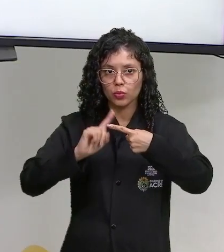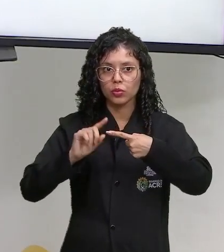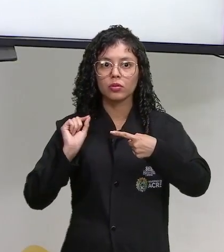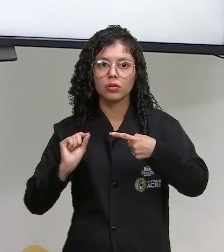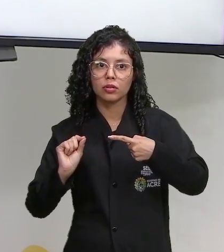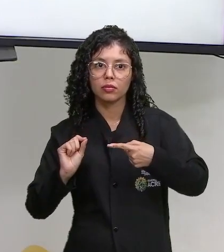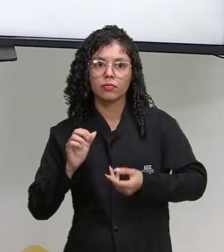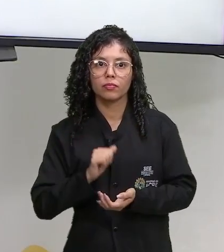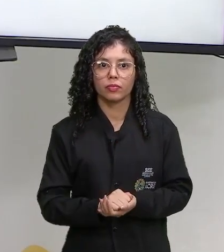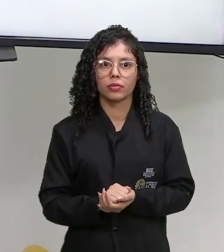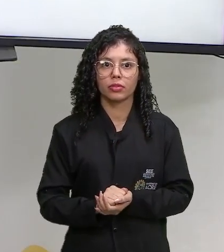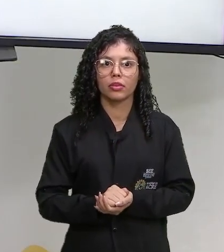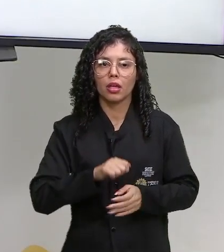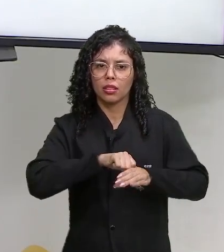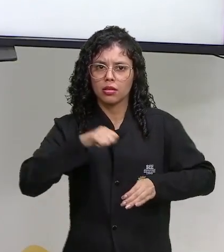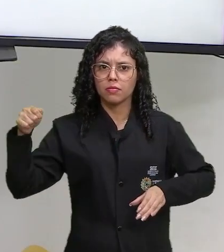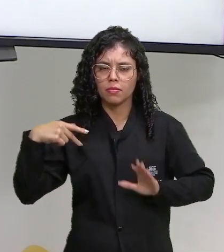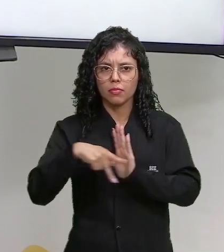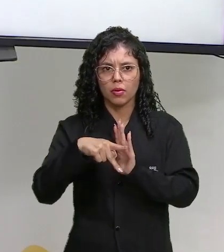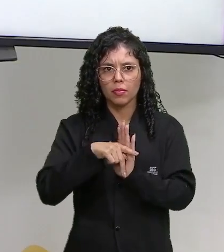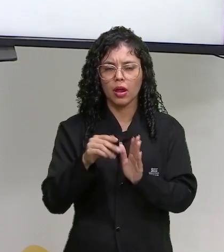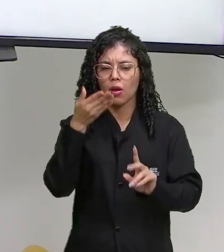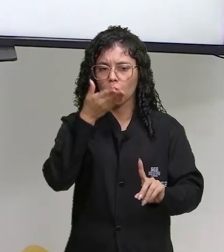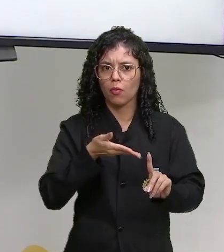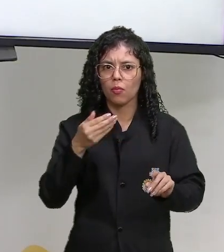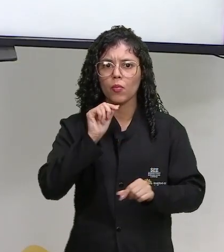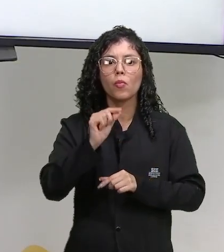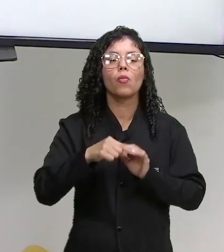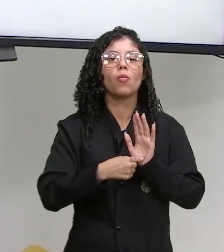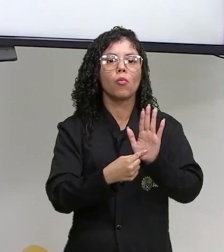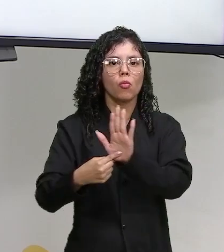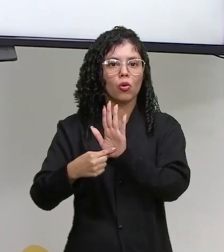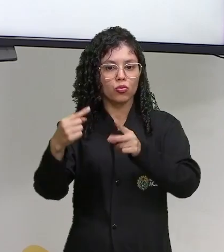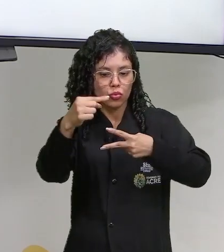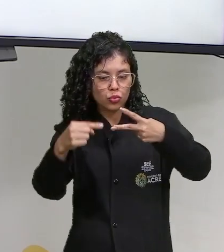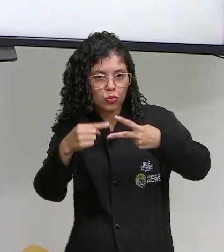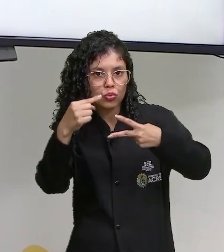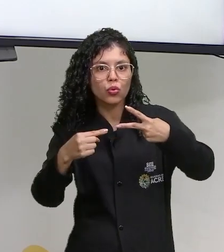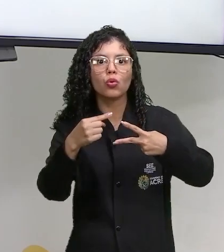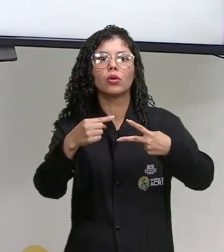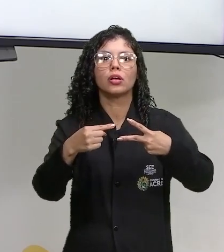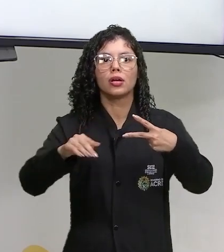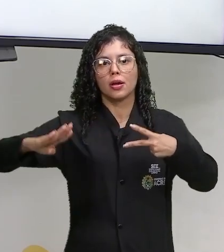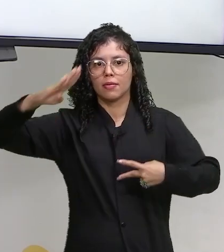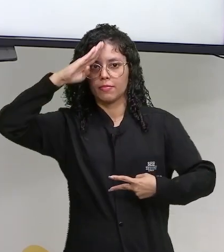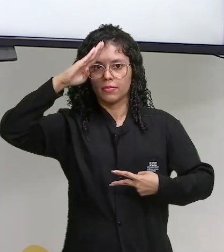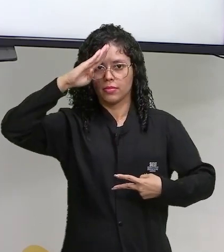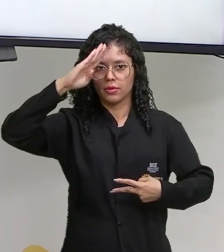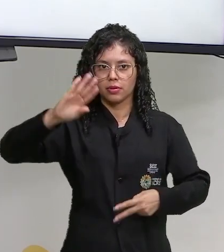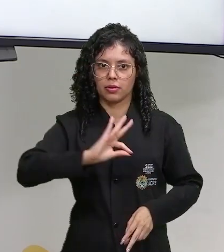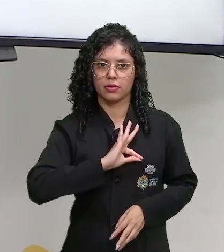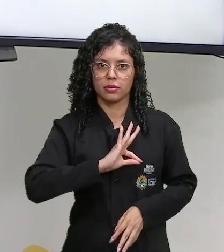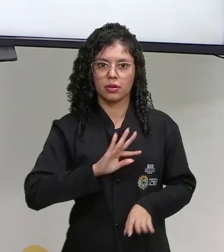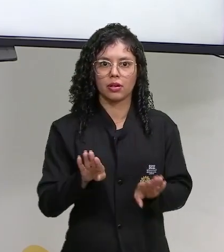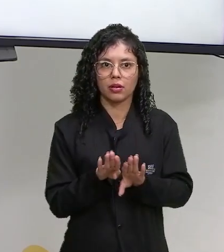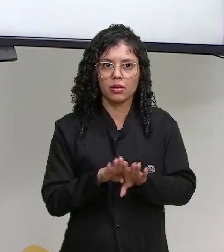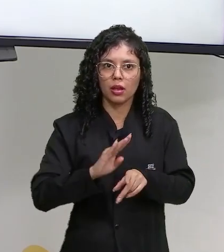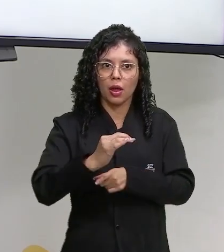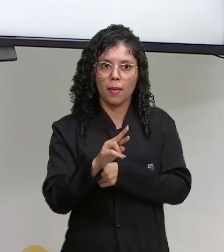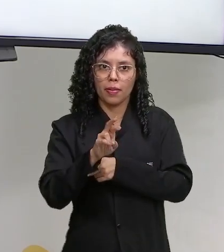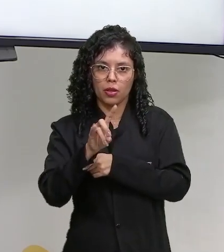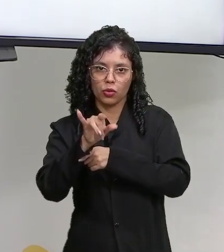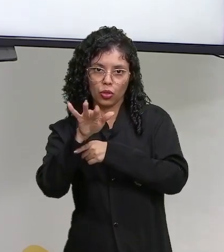nós temos a República da Espada, que refere-se ao governo de dois militares, que foi Deodoro da Fonseca e Marechal Floriano